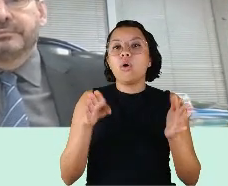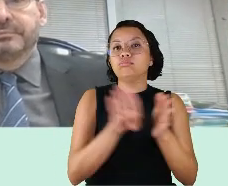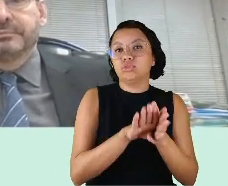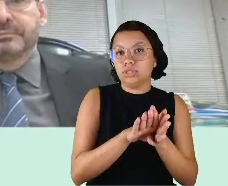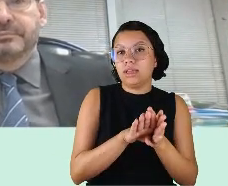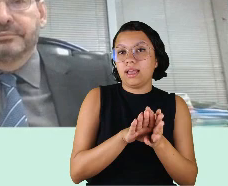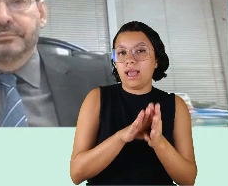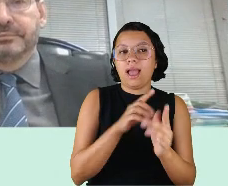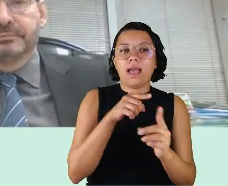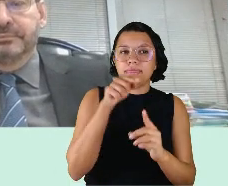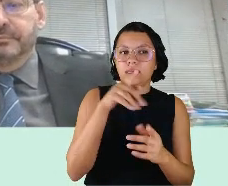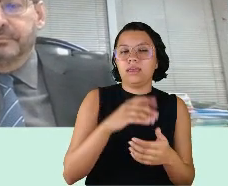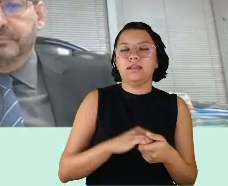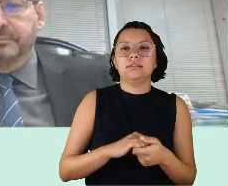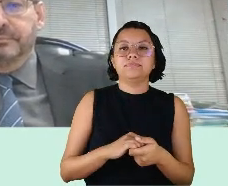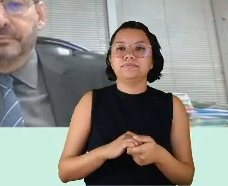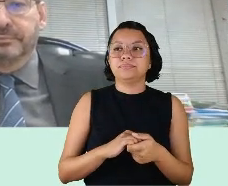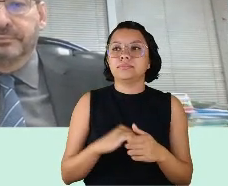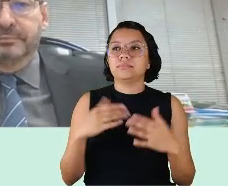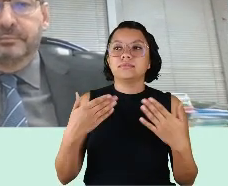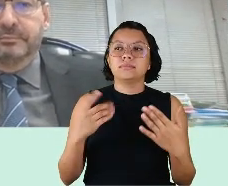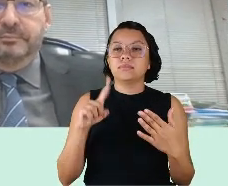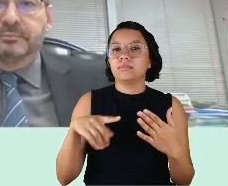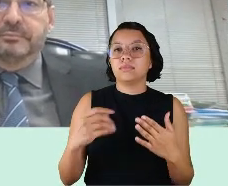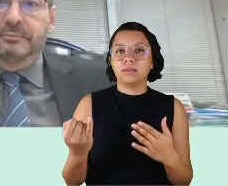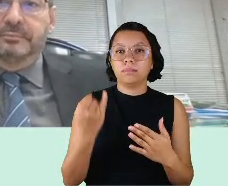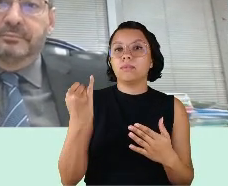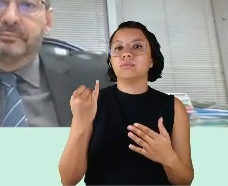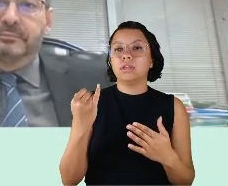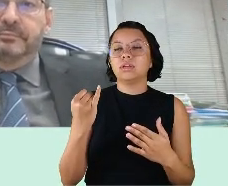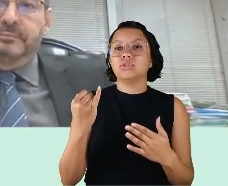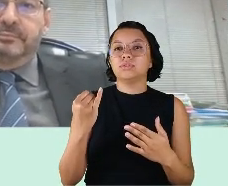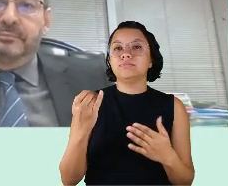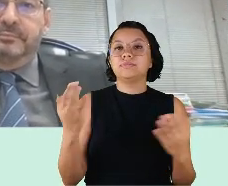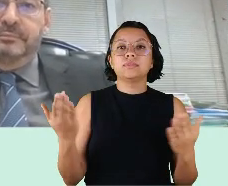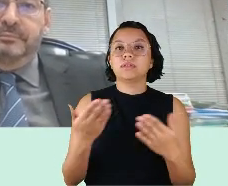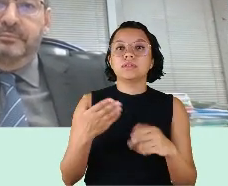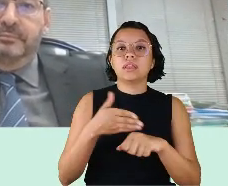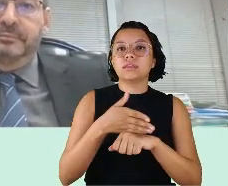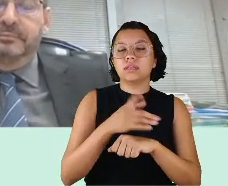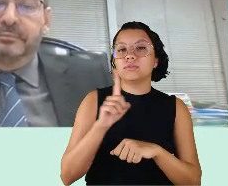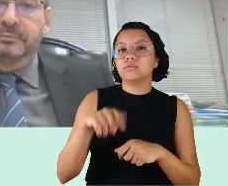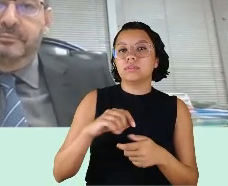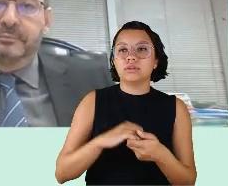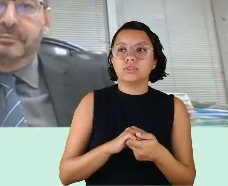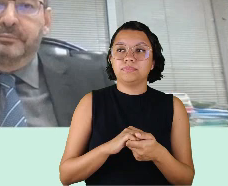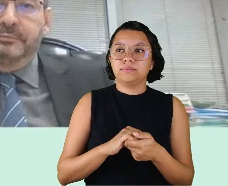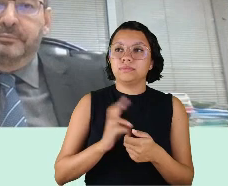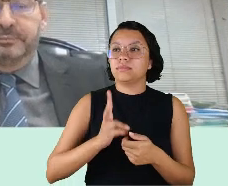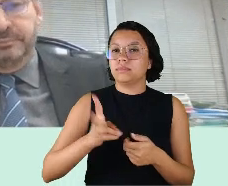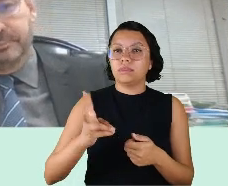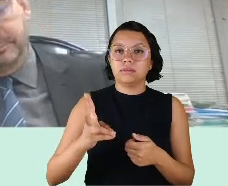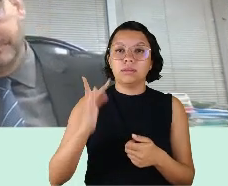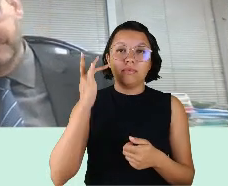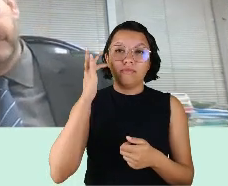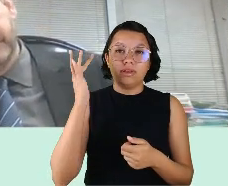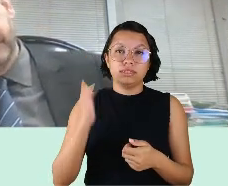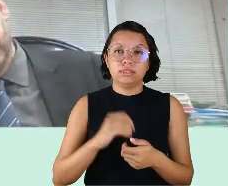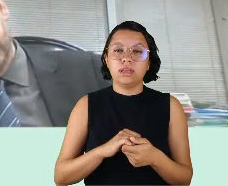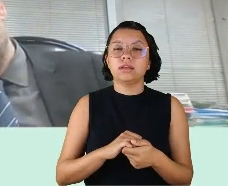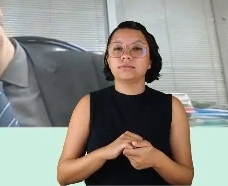como chegar até ele, né? Então, é importante que esse acesso seja